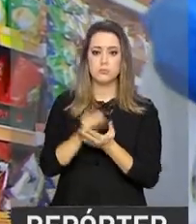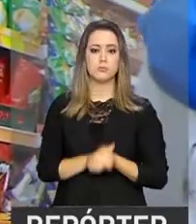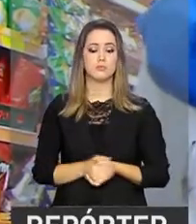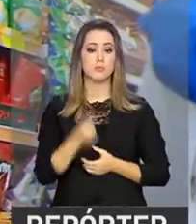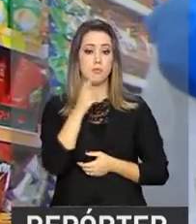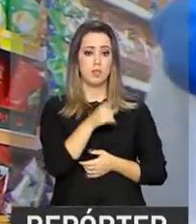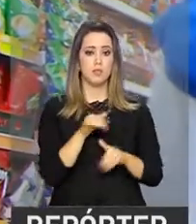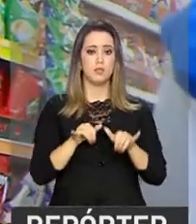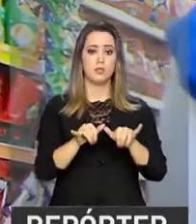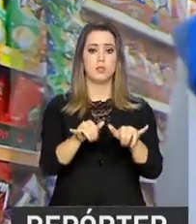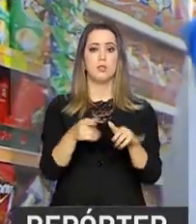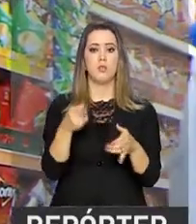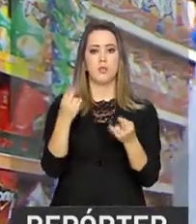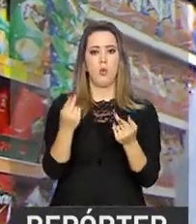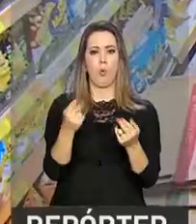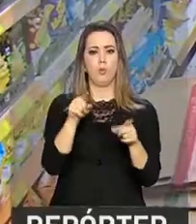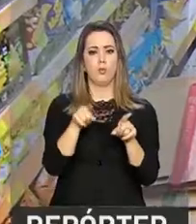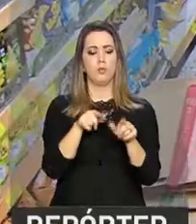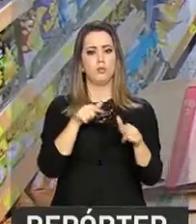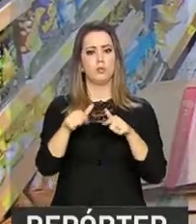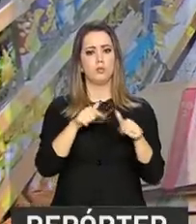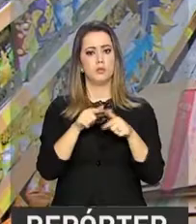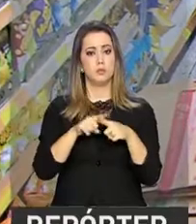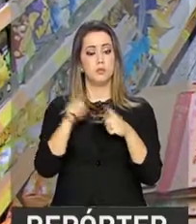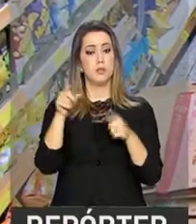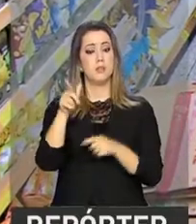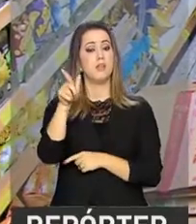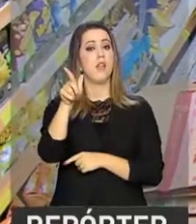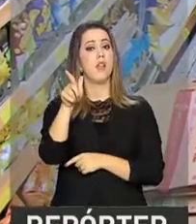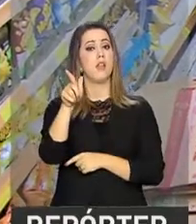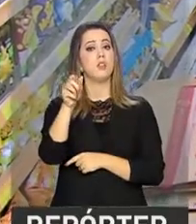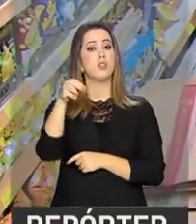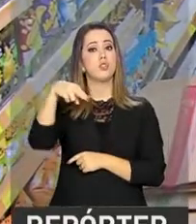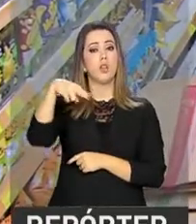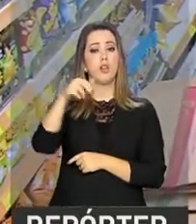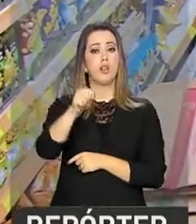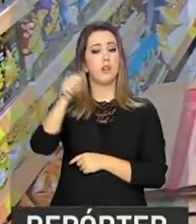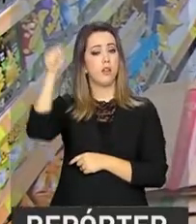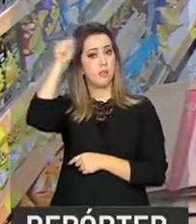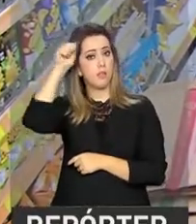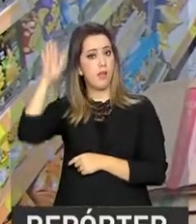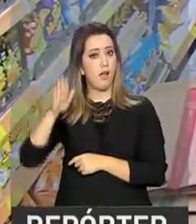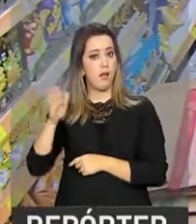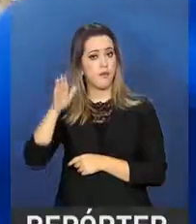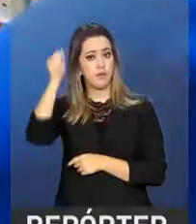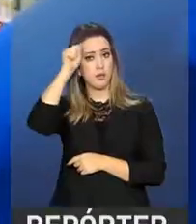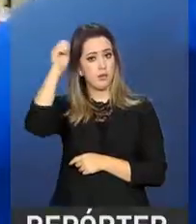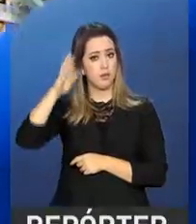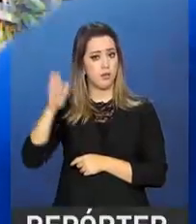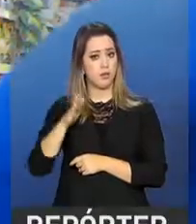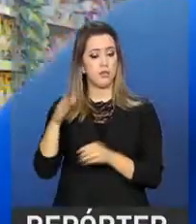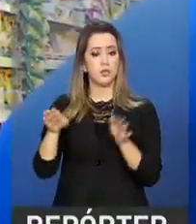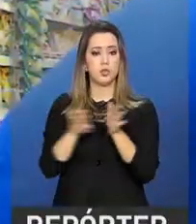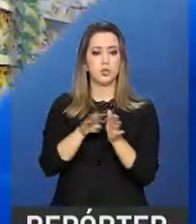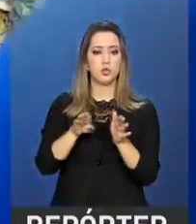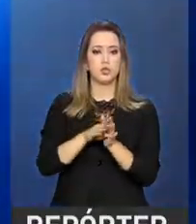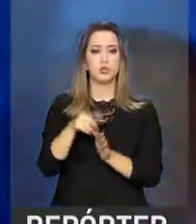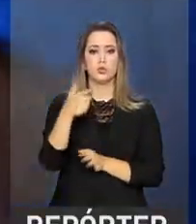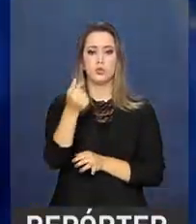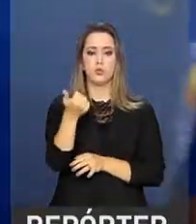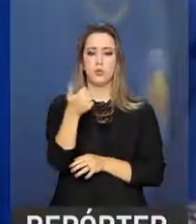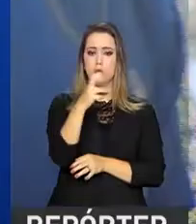no mesmo supermercado que Naomi, mas ele é de Gana, na África, e chegou no Brasil em 2014, em plena Copa do